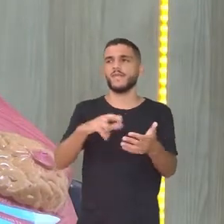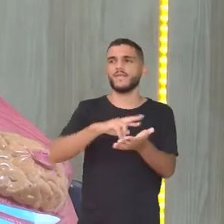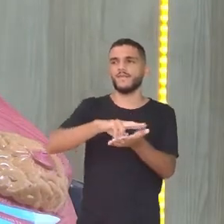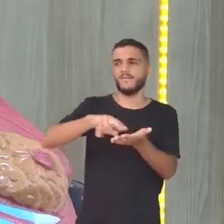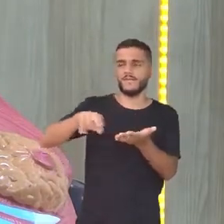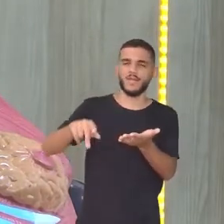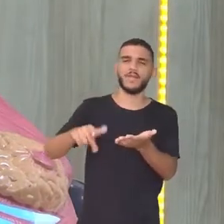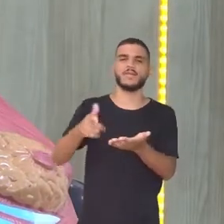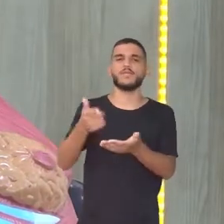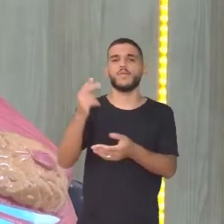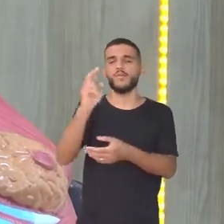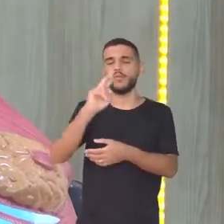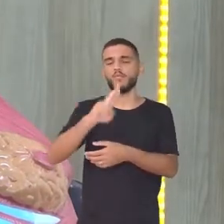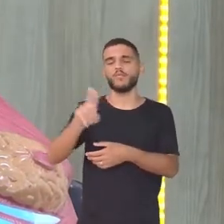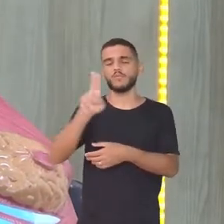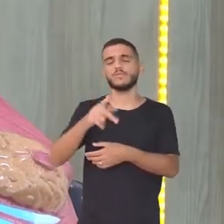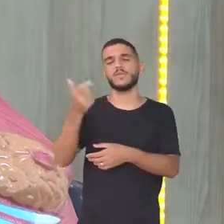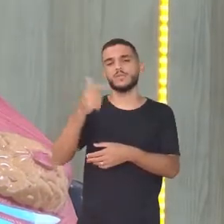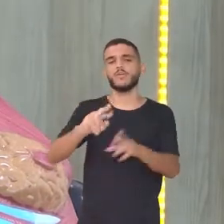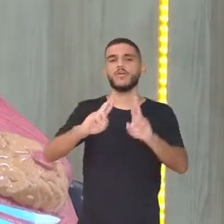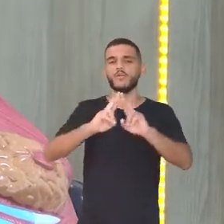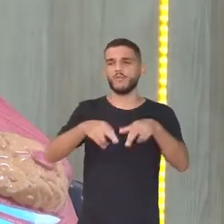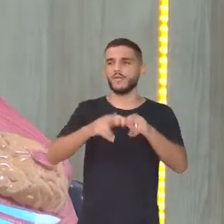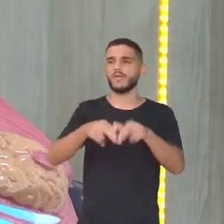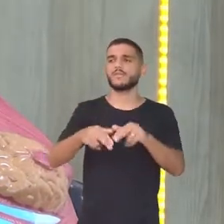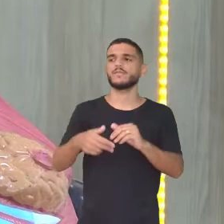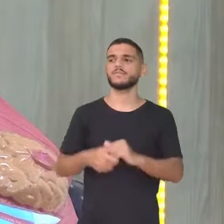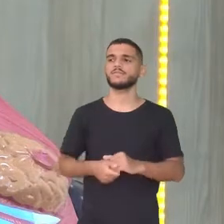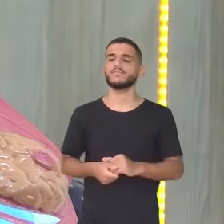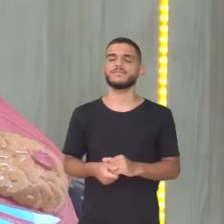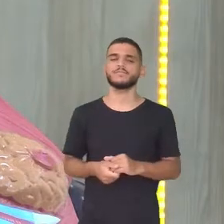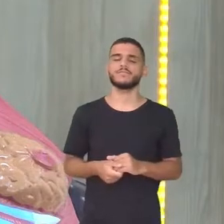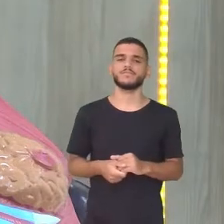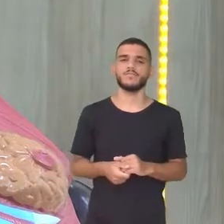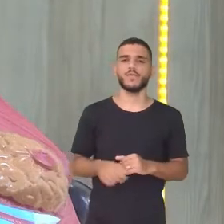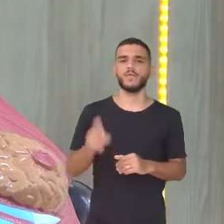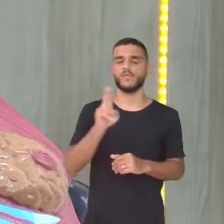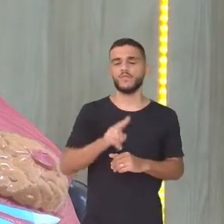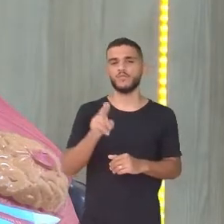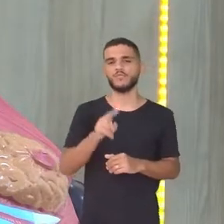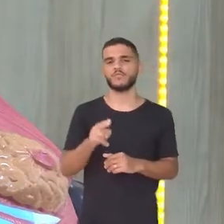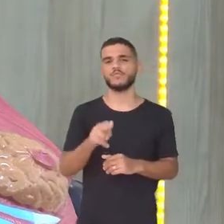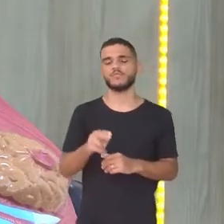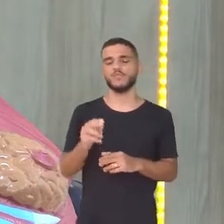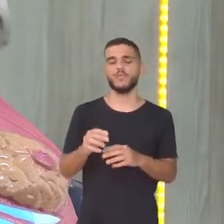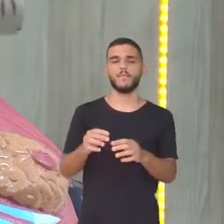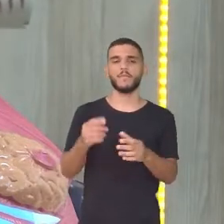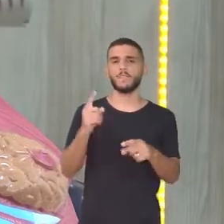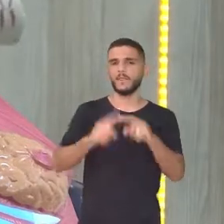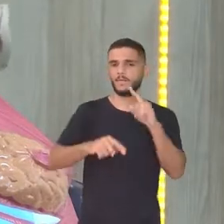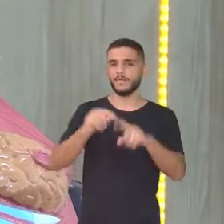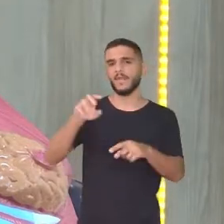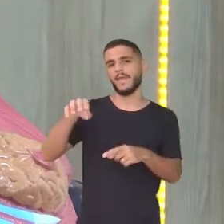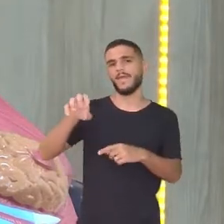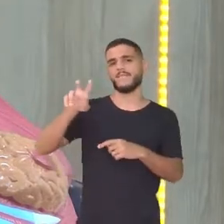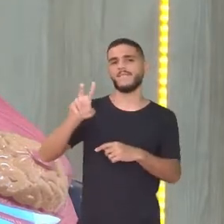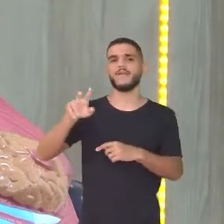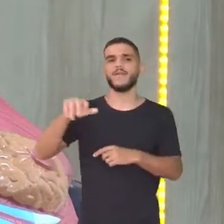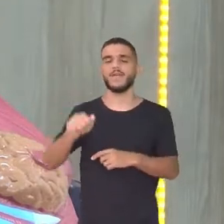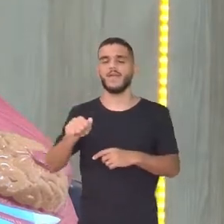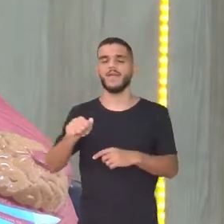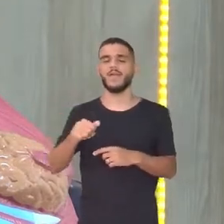ser reaproveitados. Com pedacinhos de EVA, né, colorido, olha o que eu